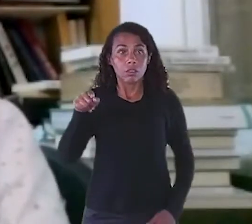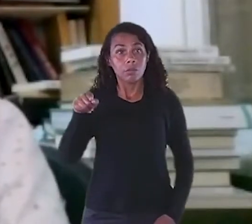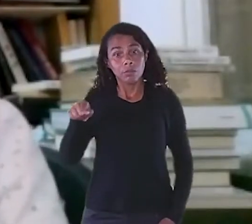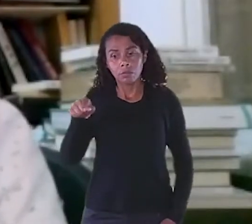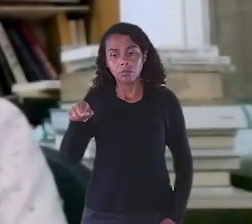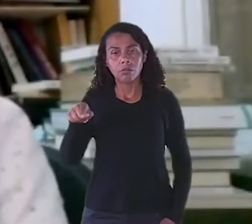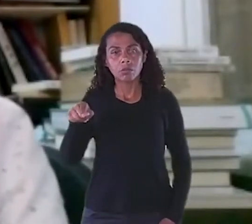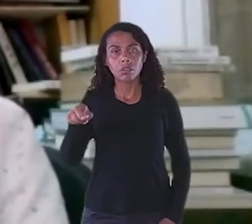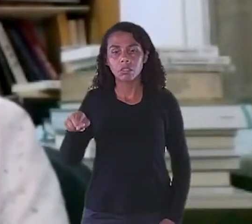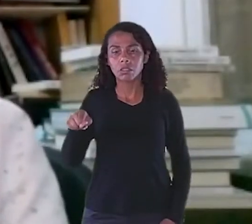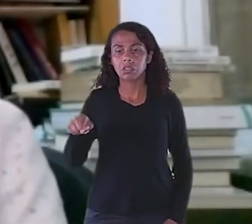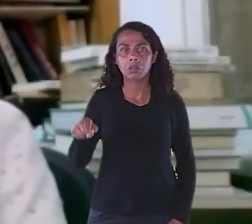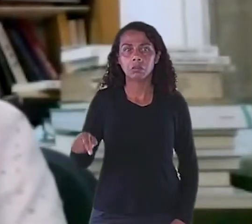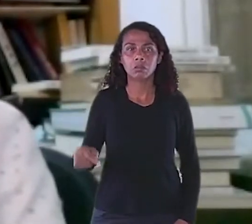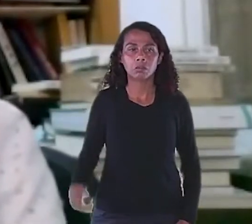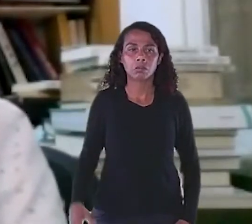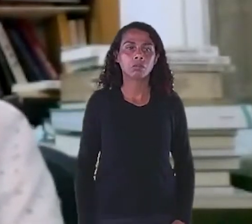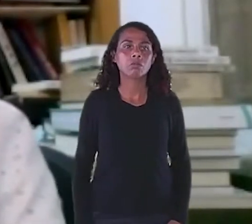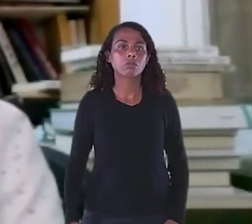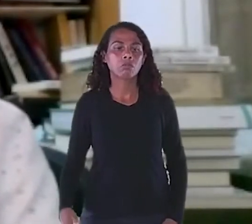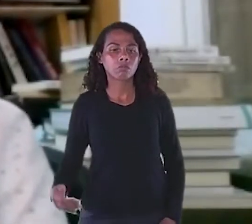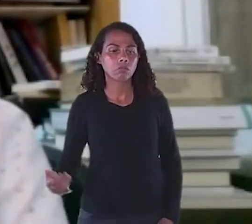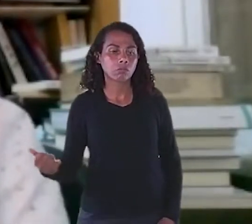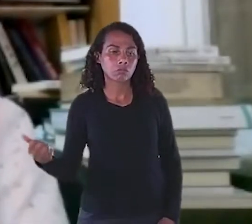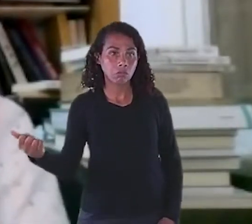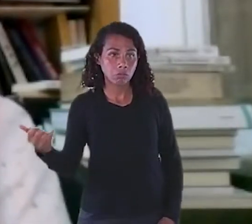uma carecona assim, ele te olhava por cima dos óculos,